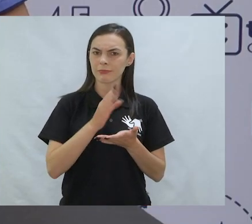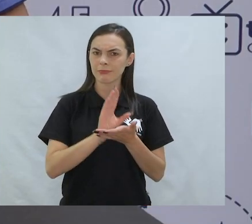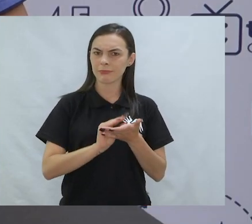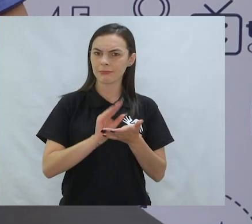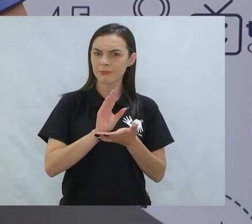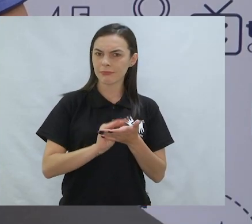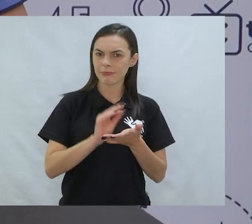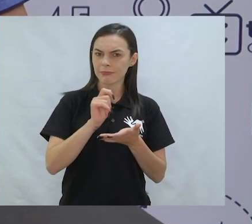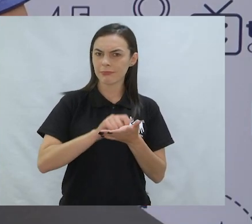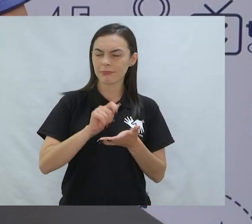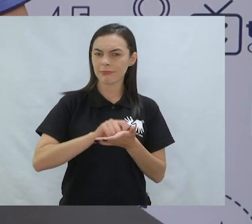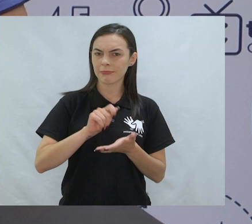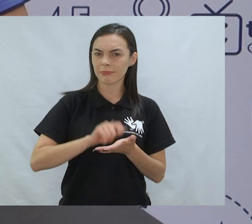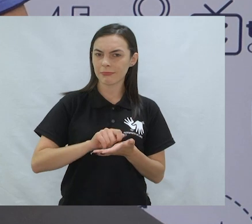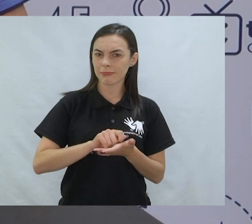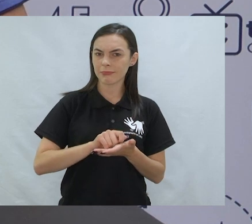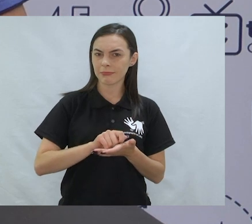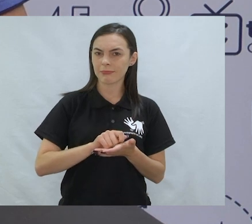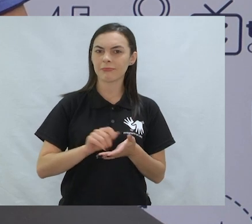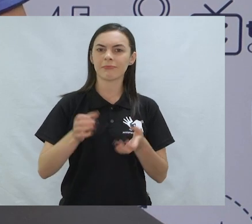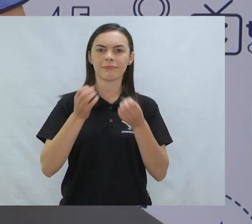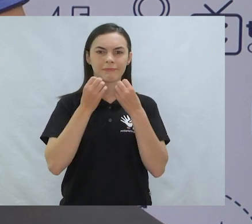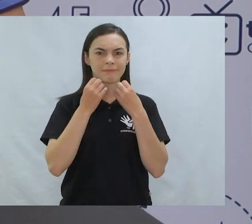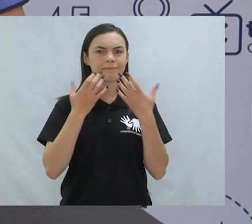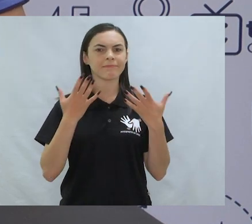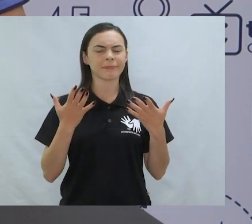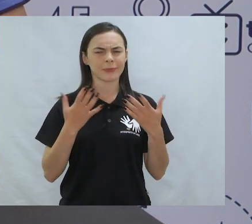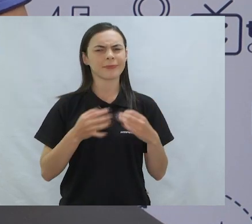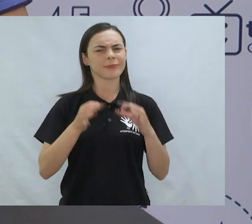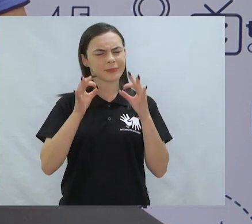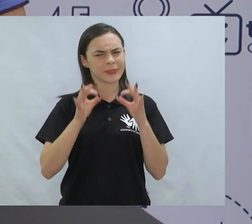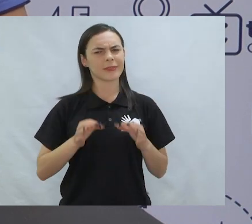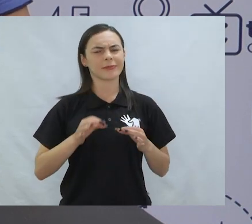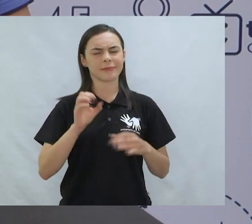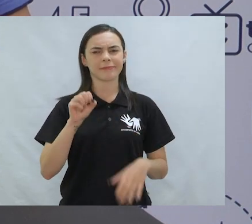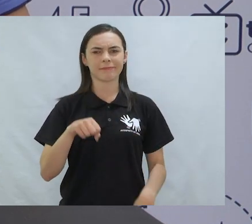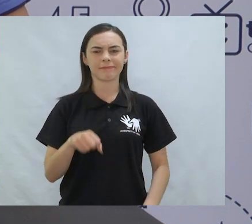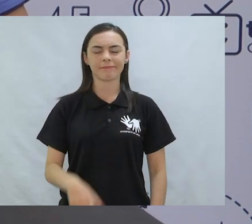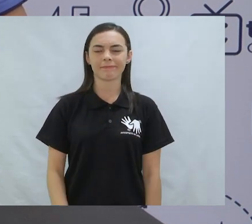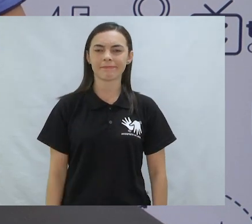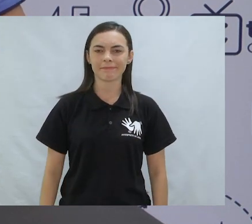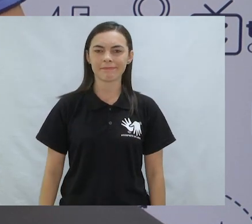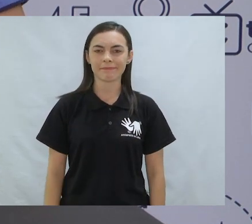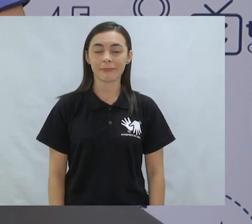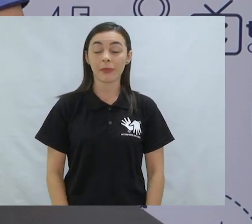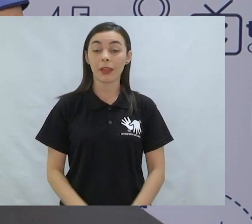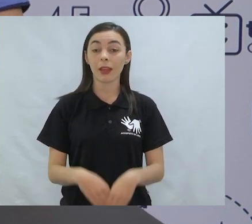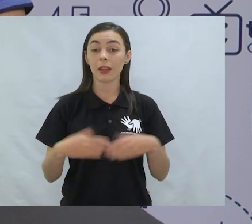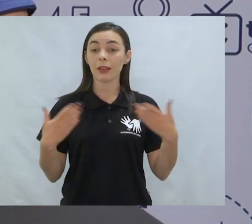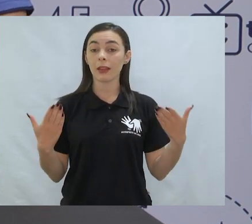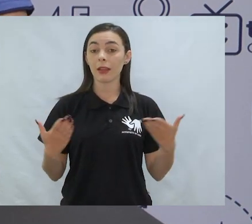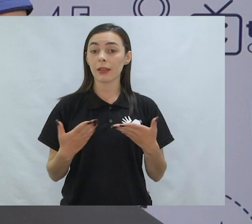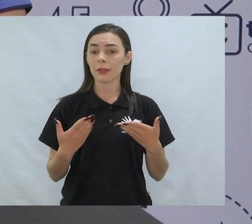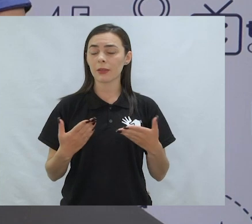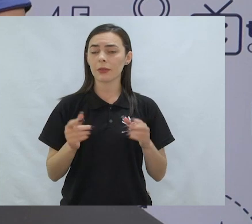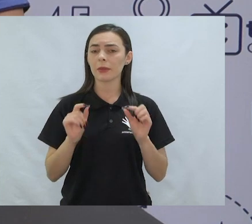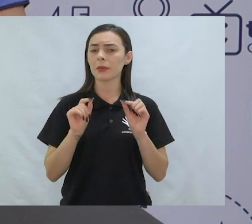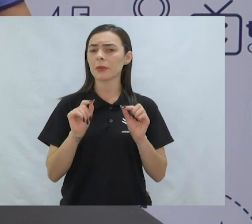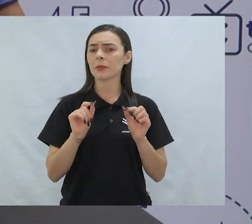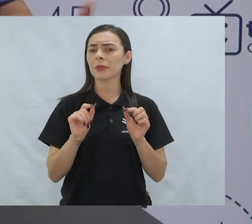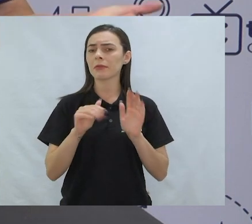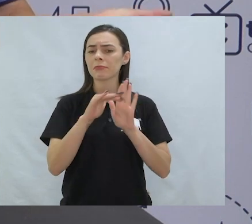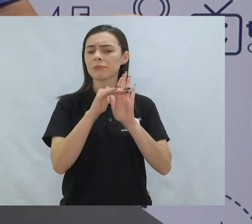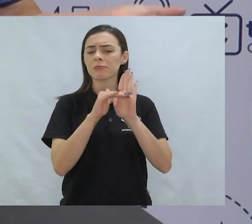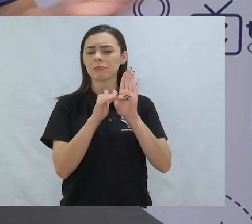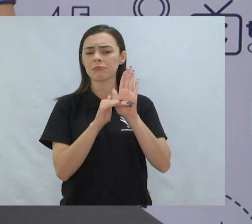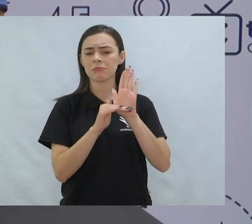Registraram o cabeçalho lá no caderno de vocês? Muito bem, tenho certeza que sim. tá? Então agora nós vamos